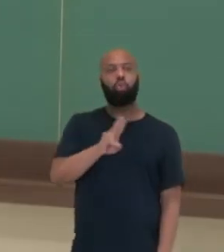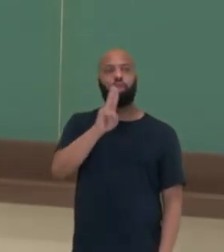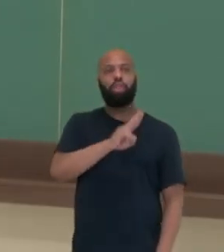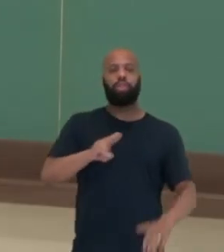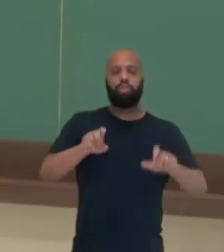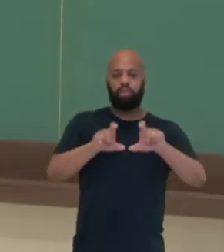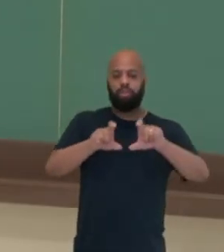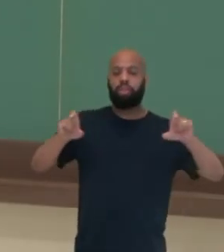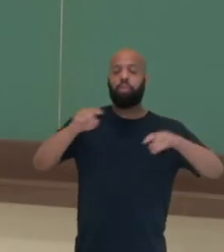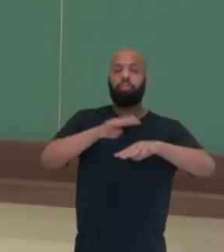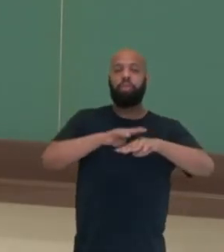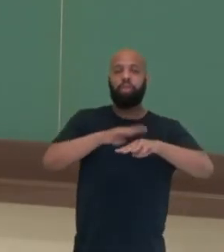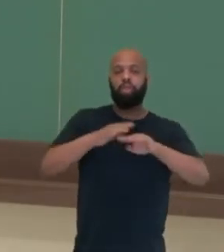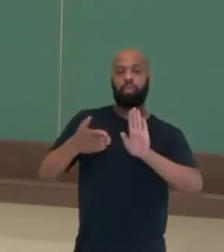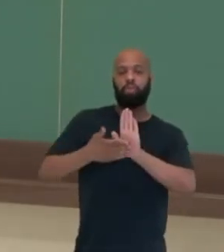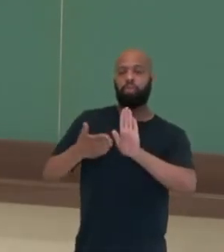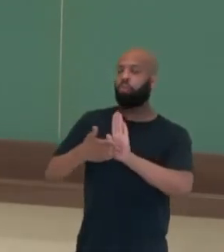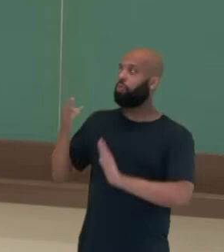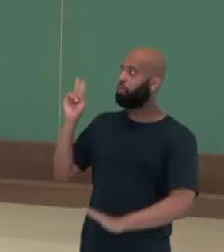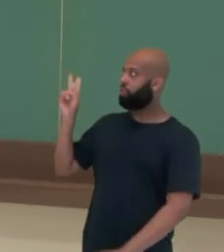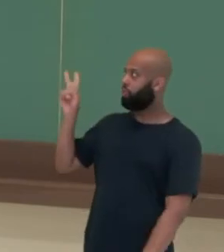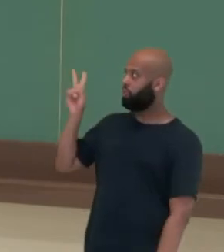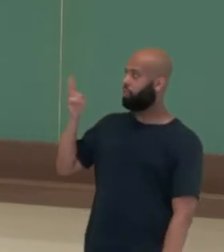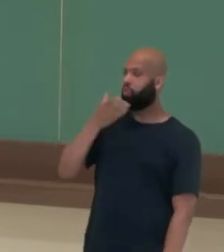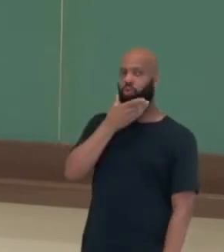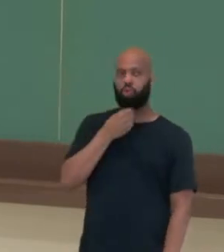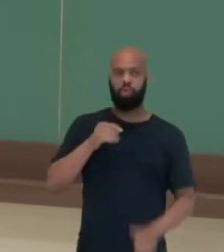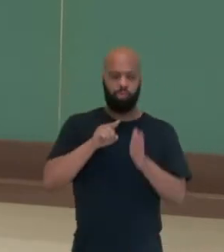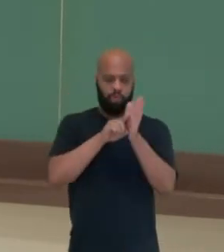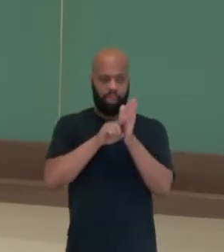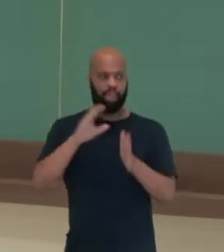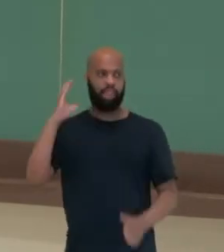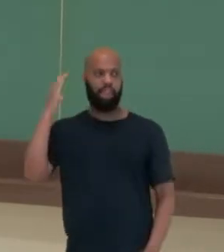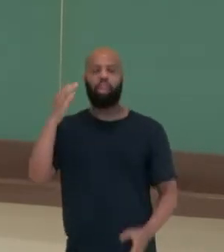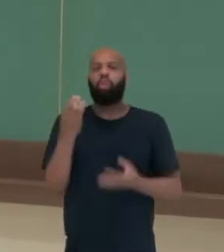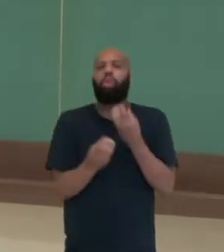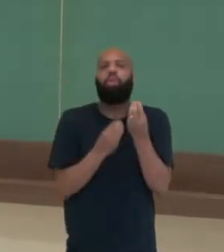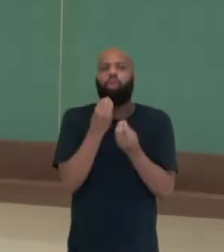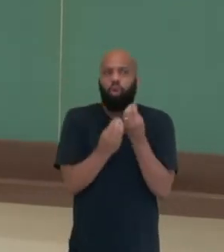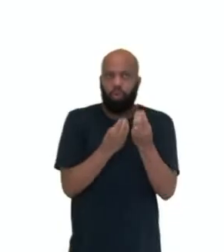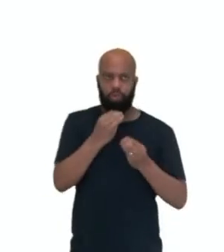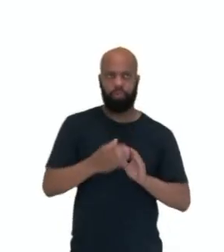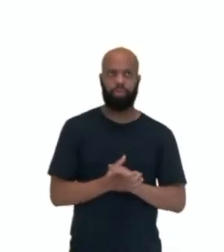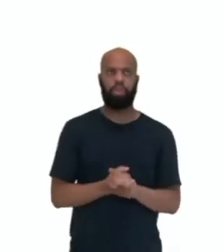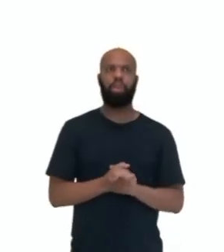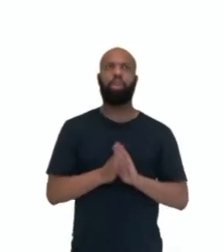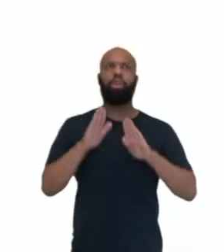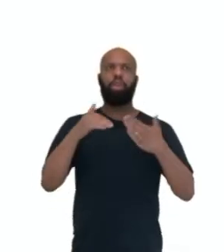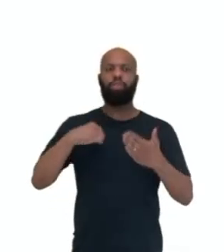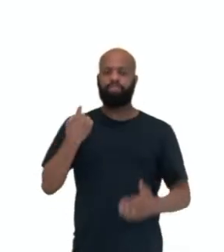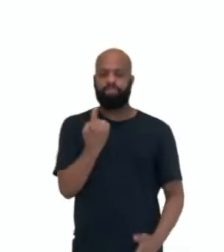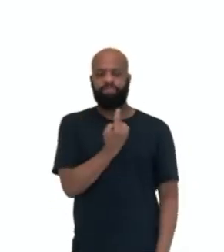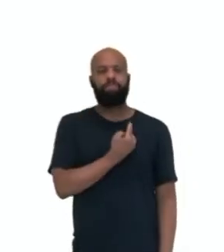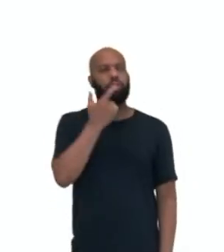matemática proposta por esses dois cientistas aí. Como é essa expressão matemática, professor? Para nós determinarmos a quantidade